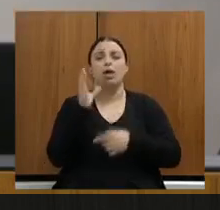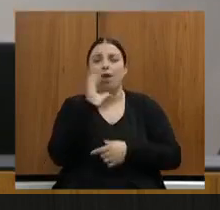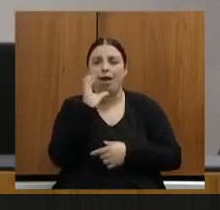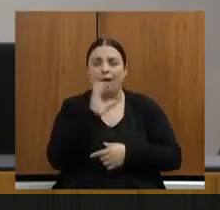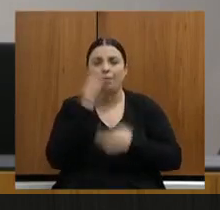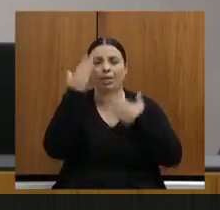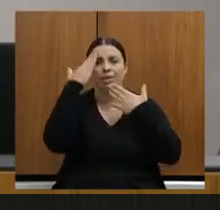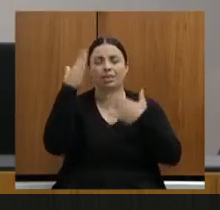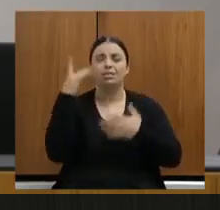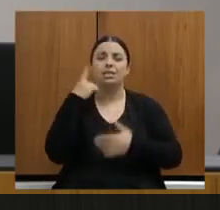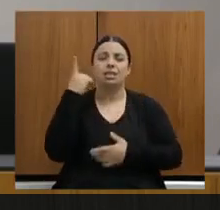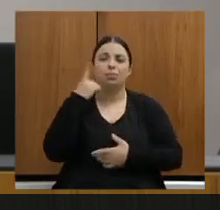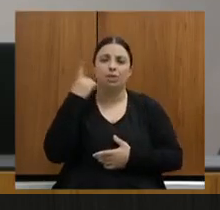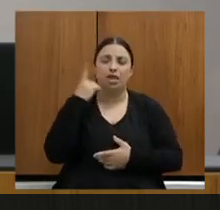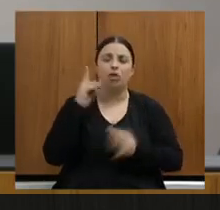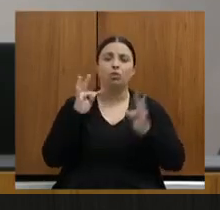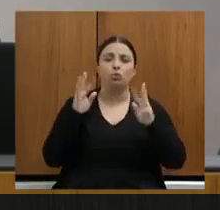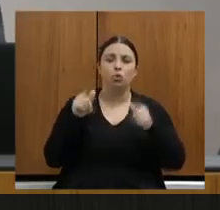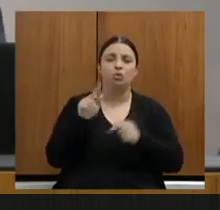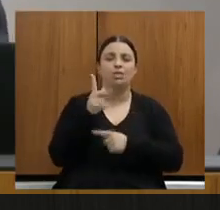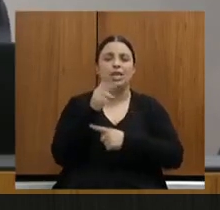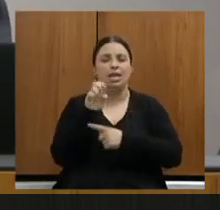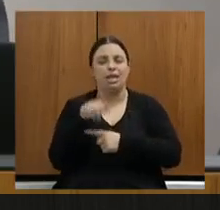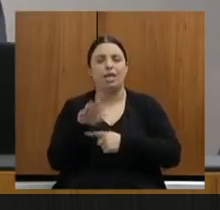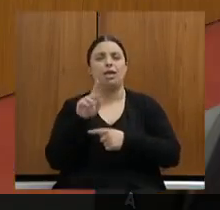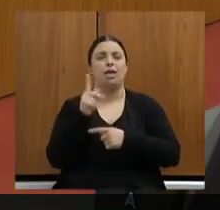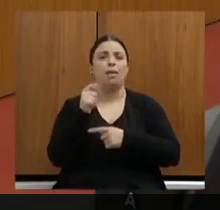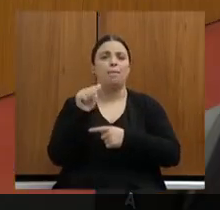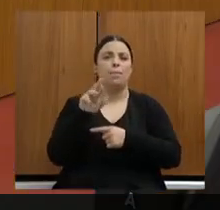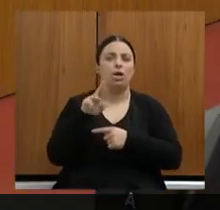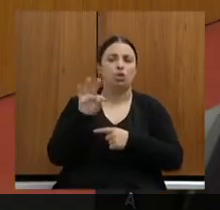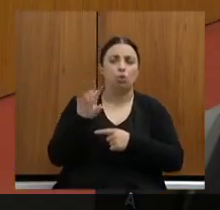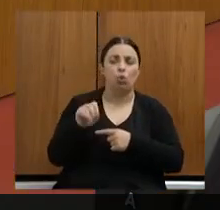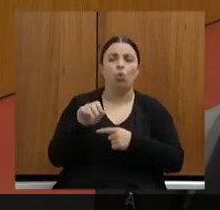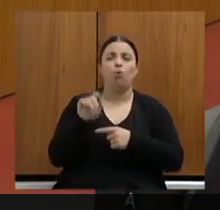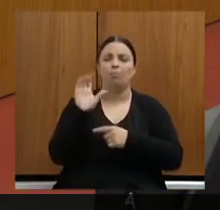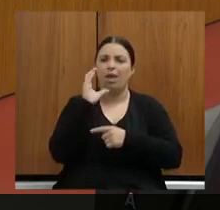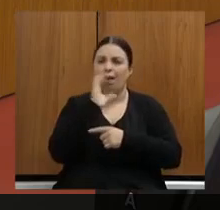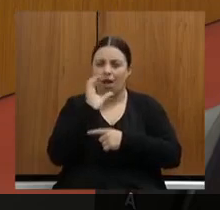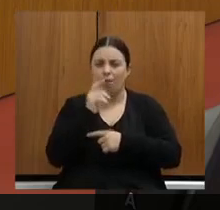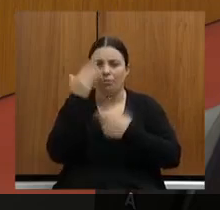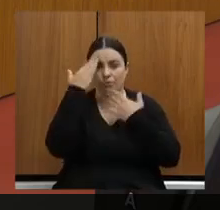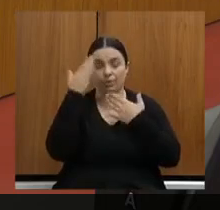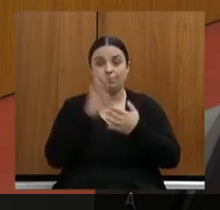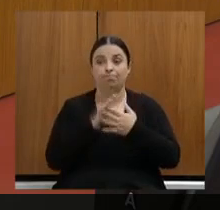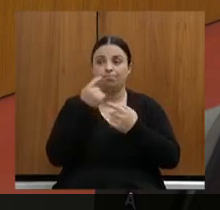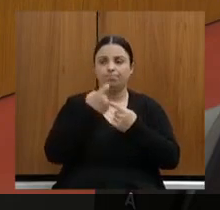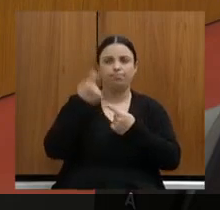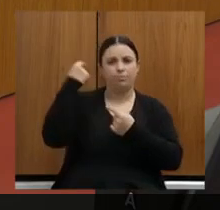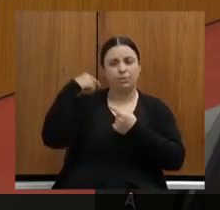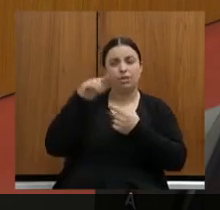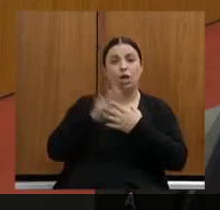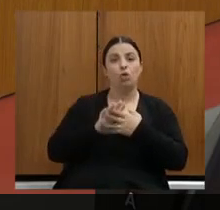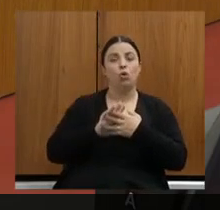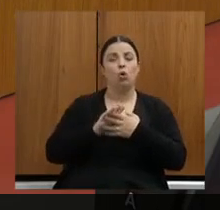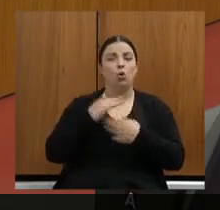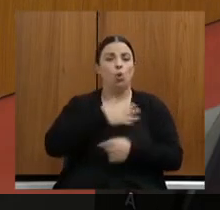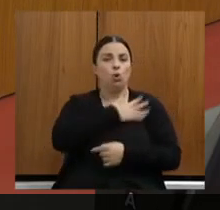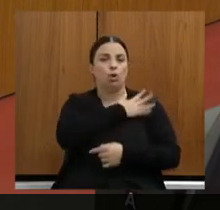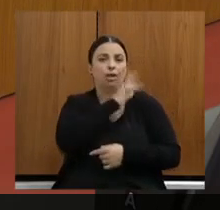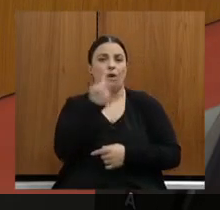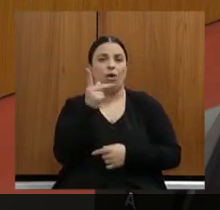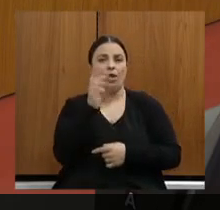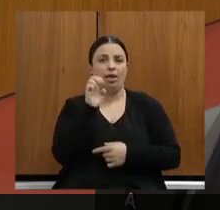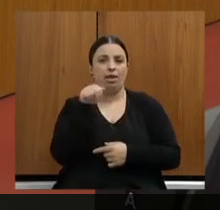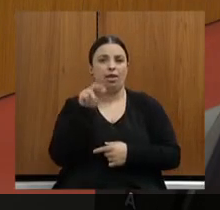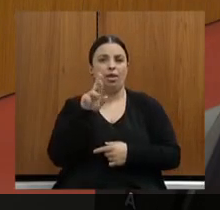deputador Duarte bechir alguns dias atrás eu ouvimos atentamente a fora do Coronel Henrique quando ele